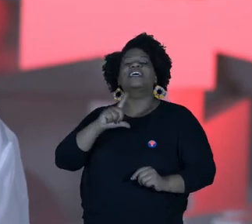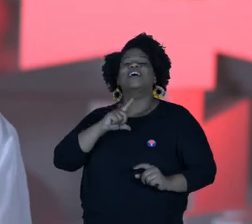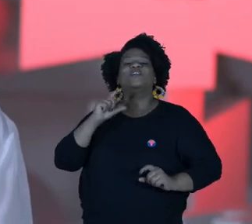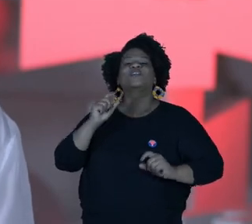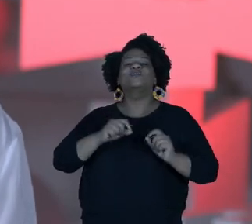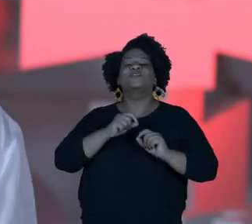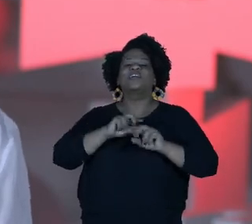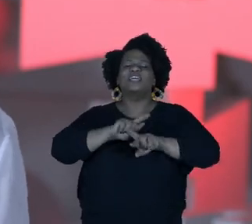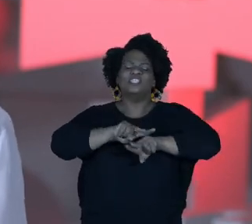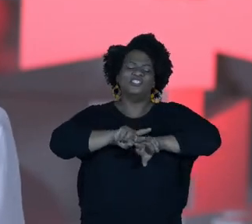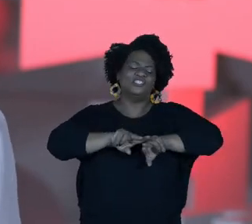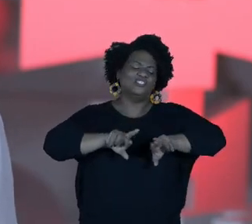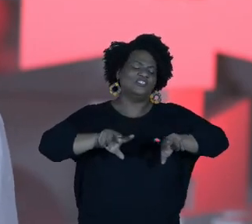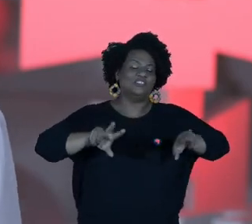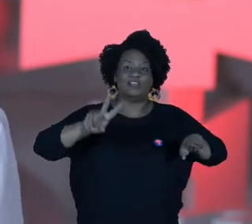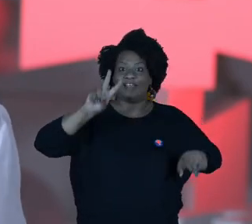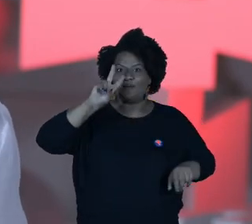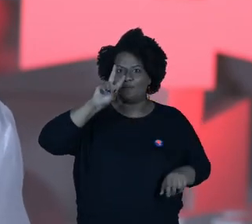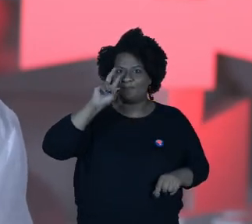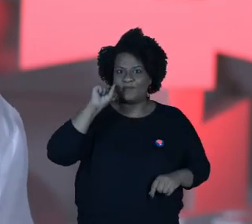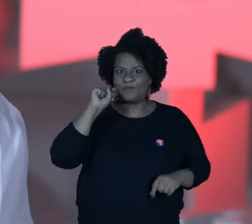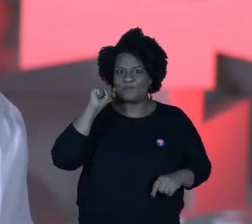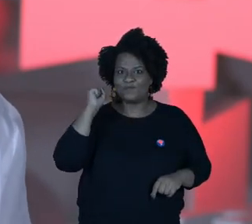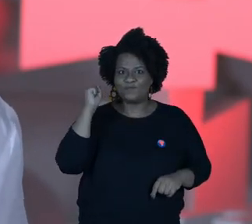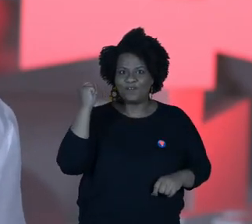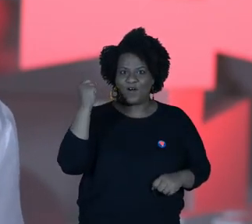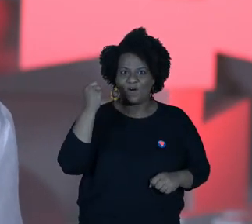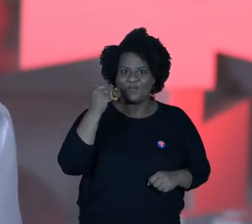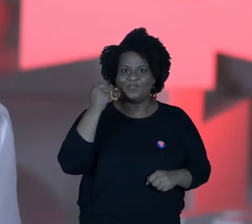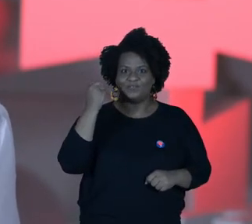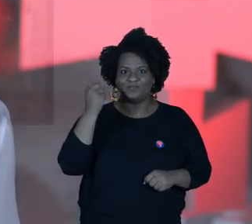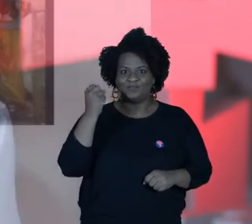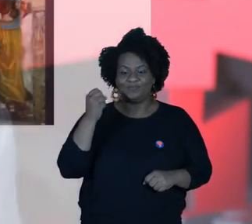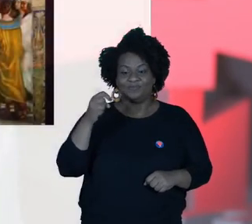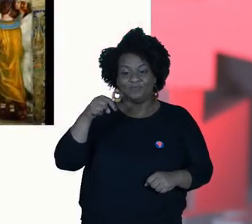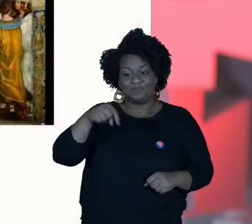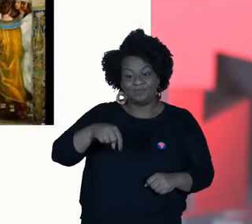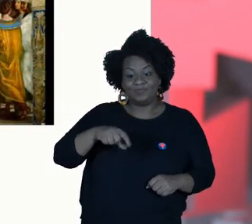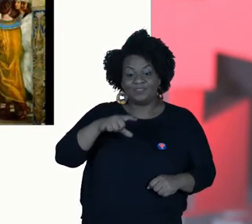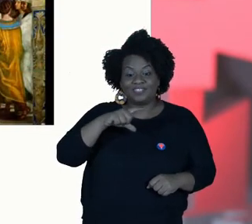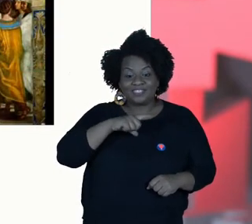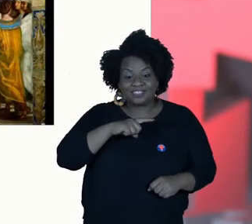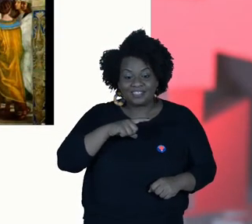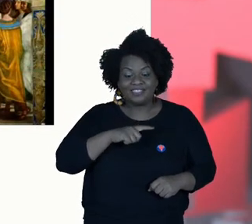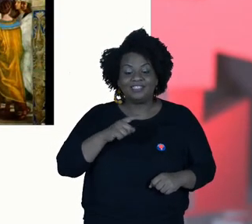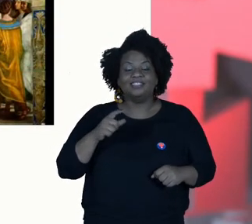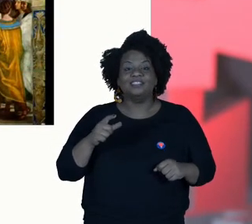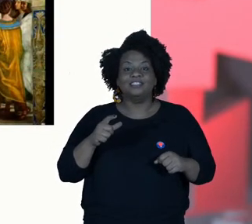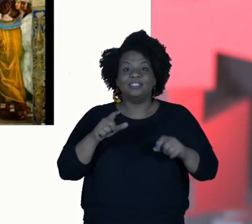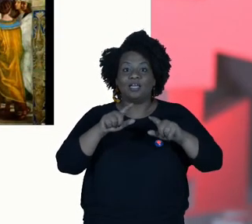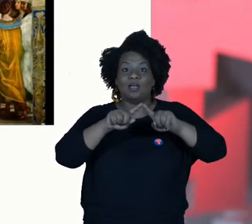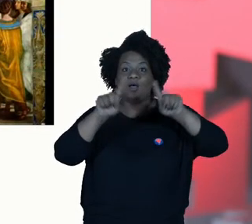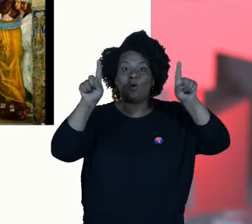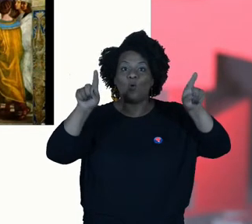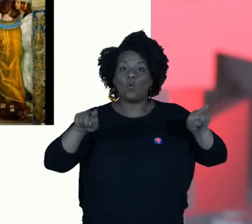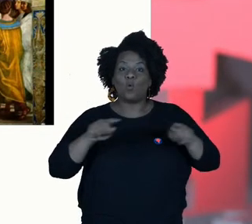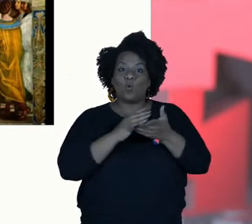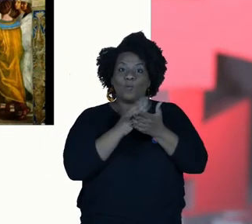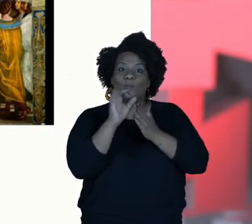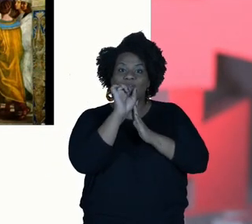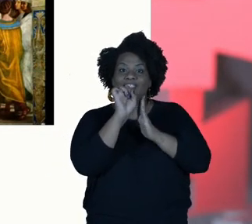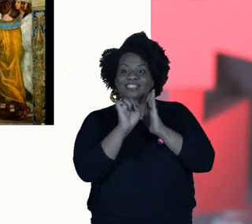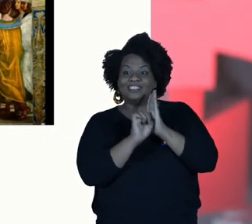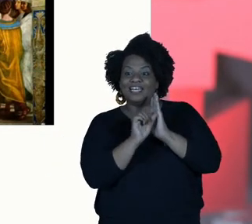dimensão muito forte. Então, aqui a gente tem um quadro do começo do século XVI,